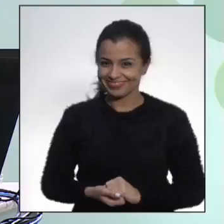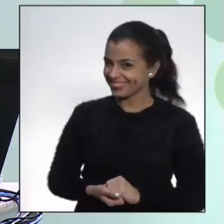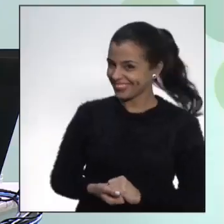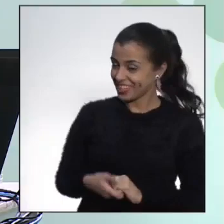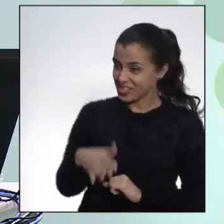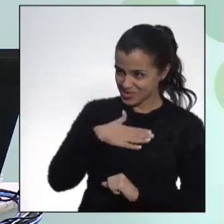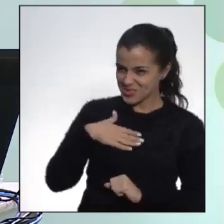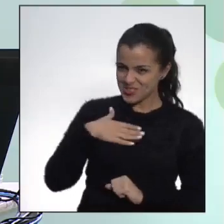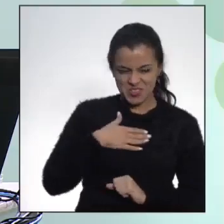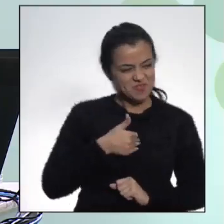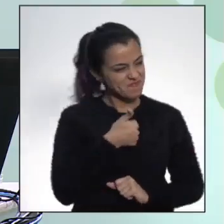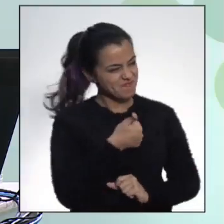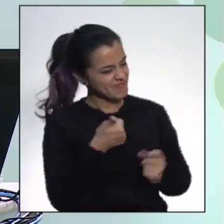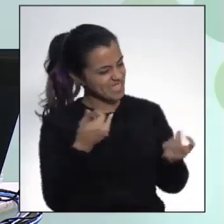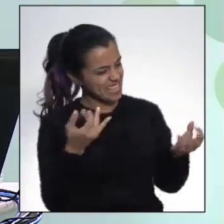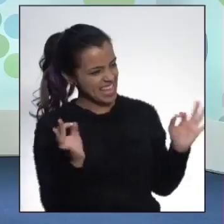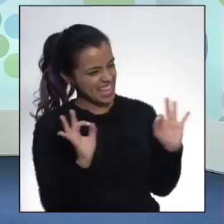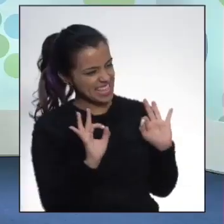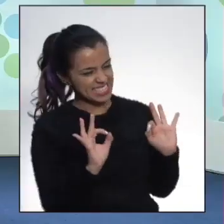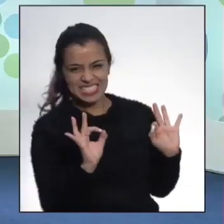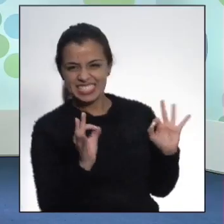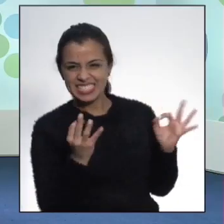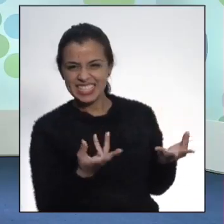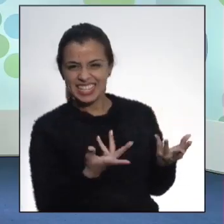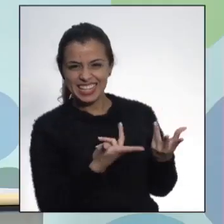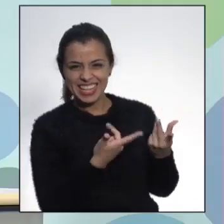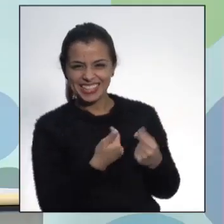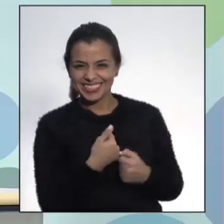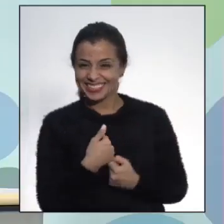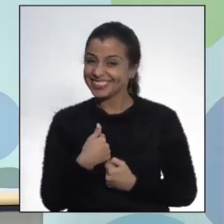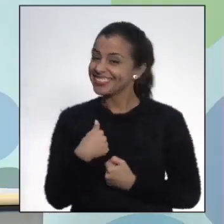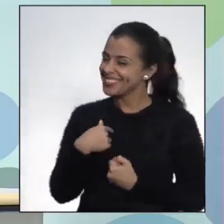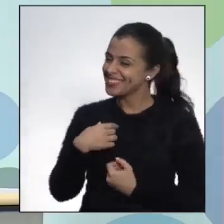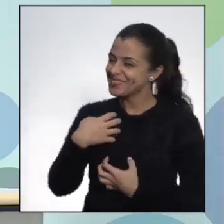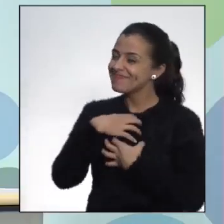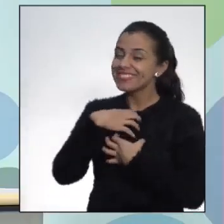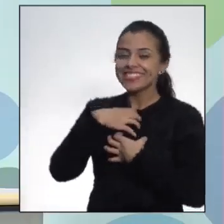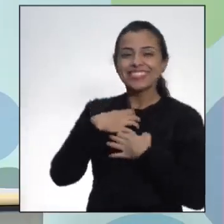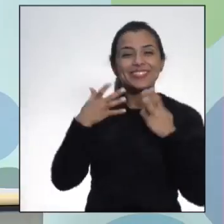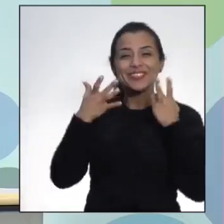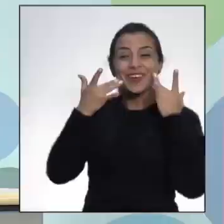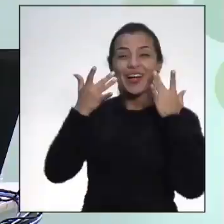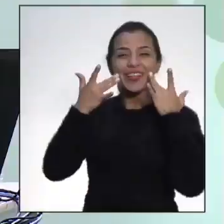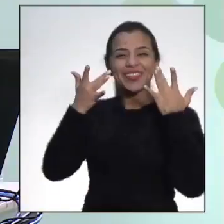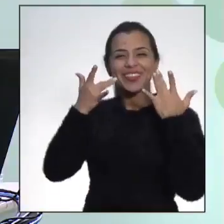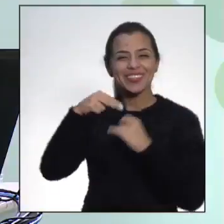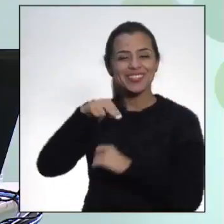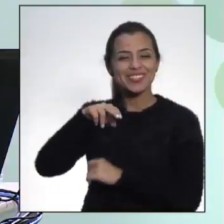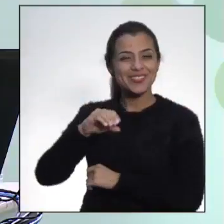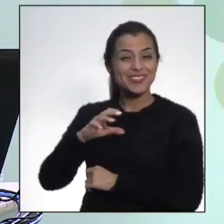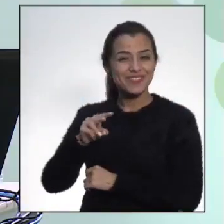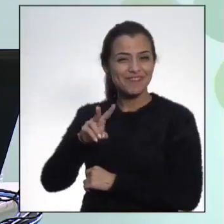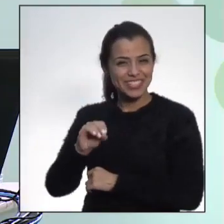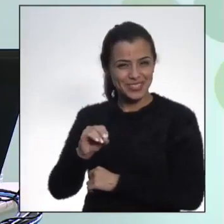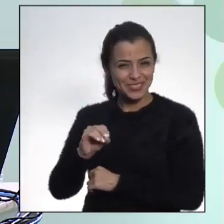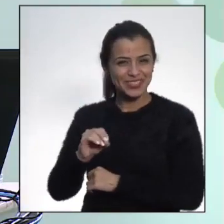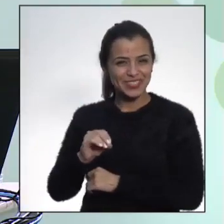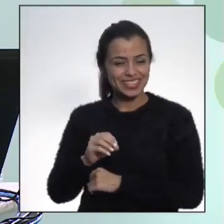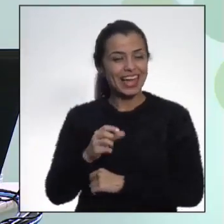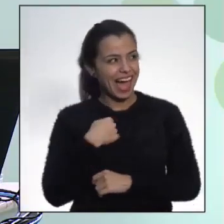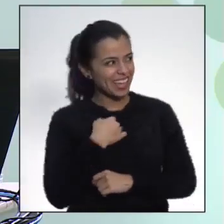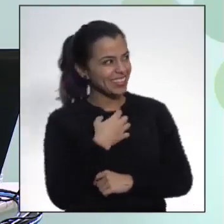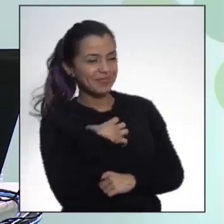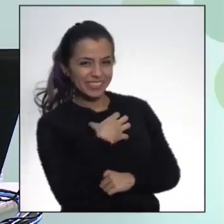Excelente, entreguei aqui o meu... excelente. Nossa, me senti aqui o próprio ator interpretando o noviço. Eu já me envolvi já no teatro. Já